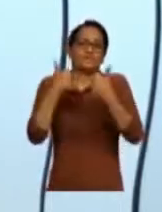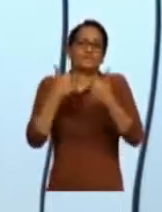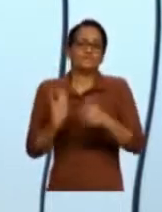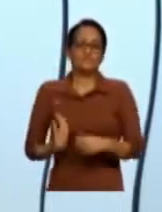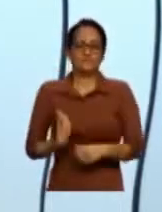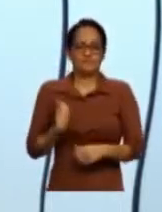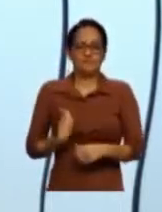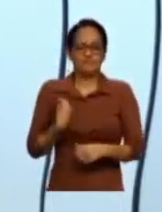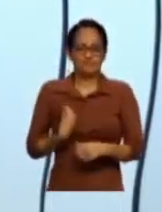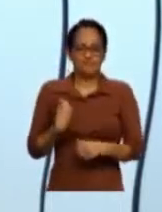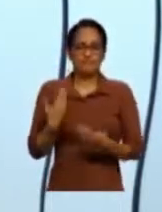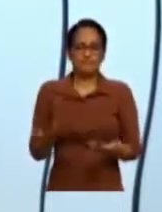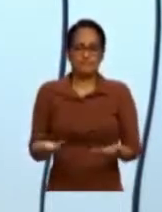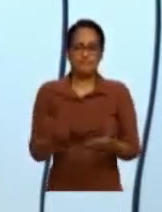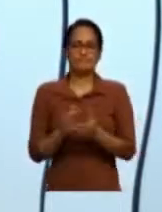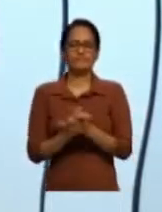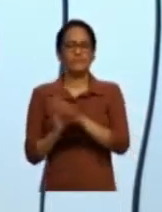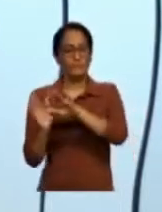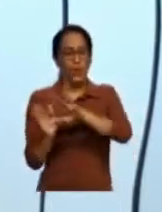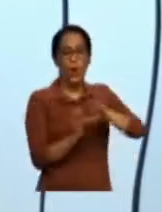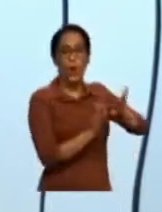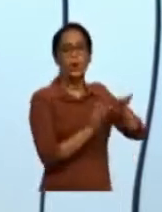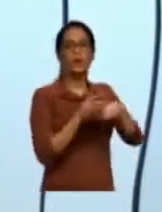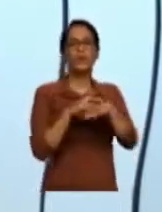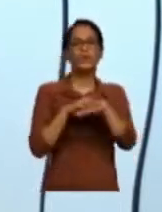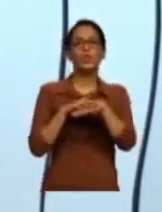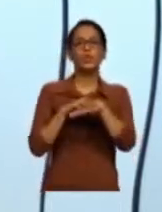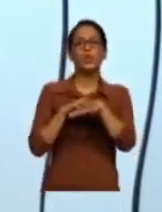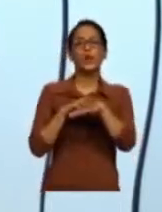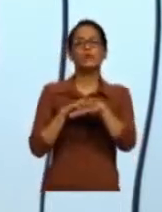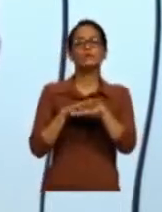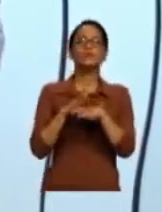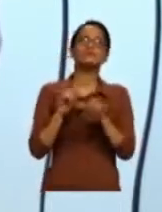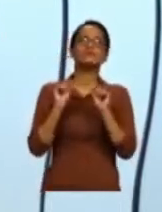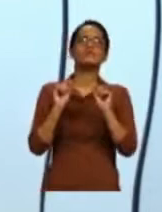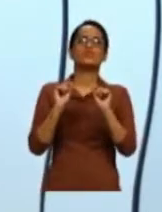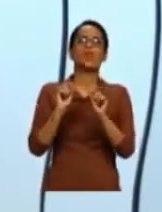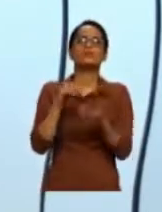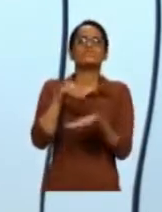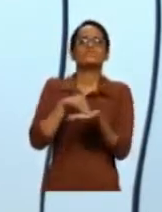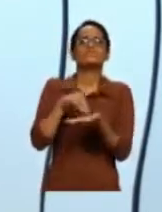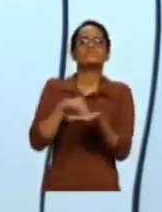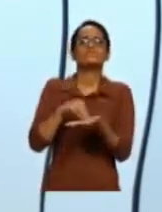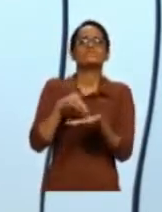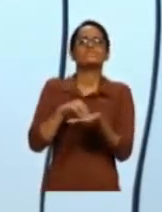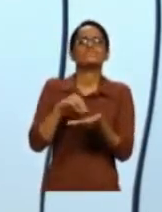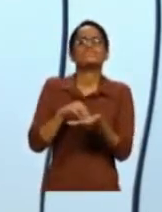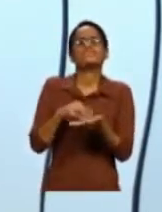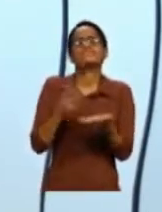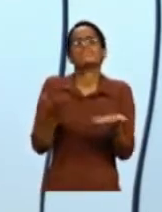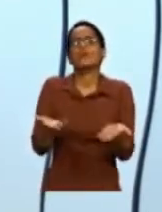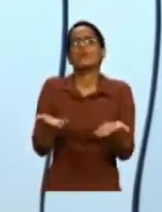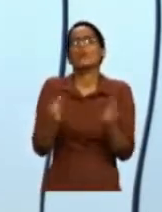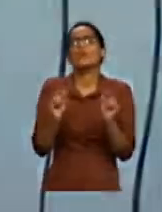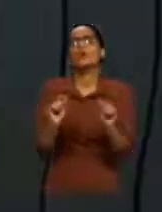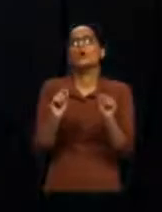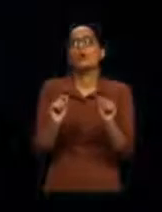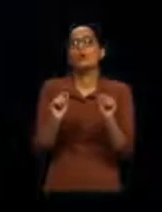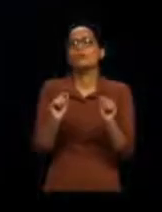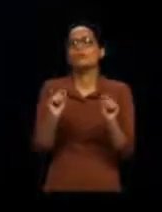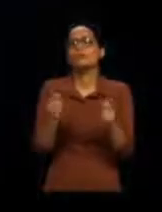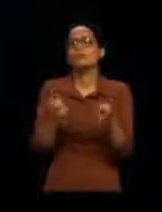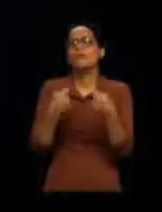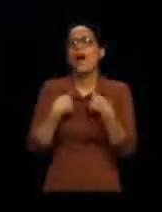Um outro tipo de doença que a gente tem são as doenças carenciais. Carência, falta. Eu vou ter falta, então,